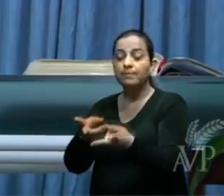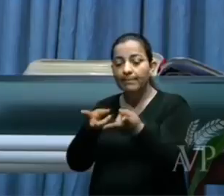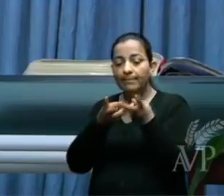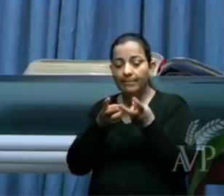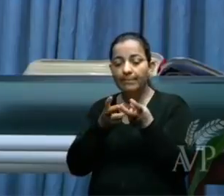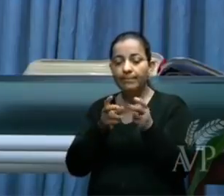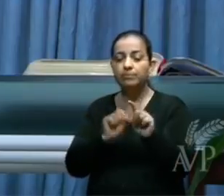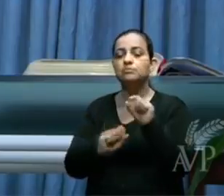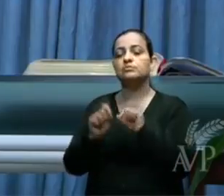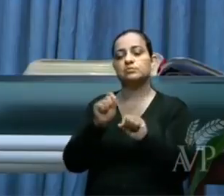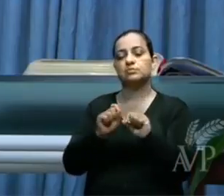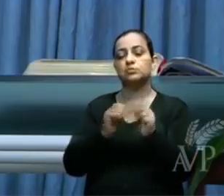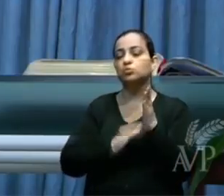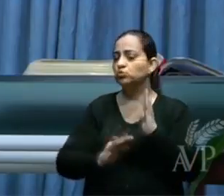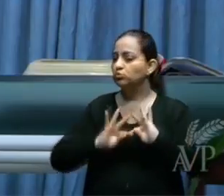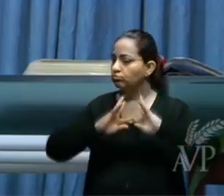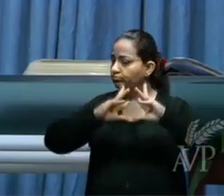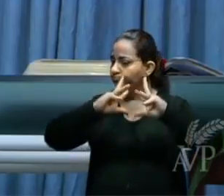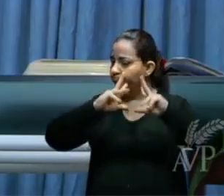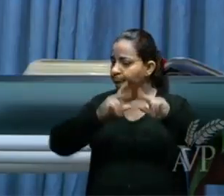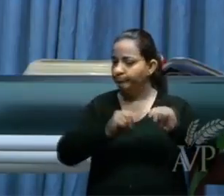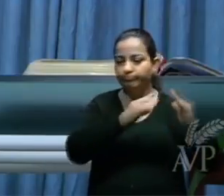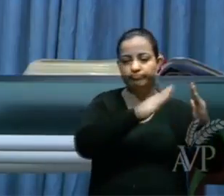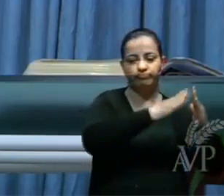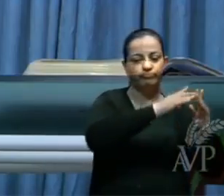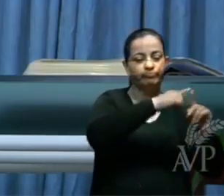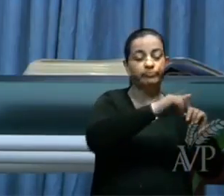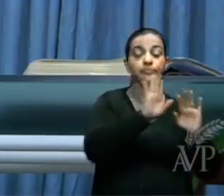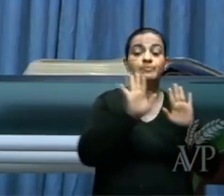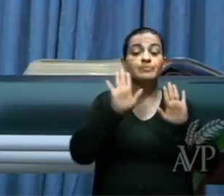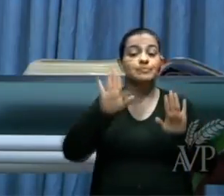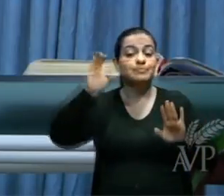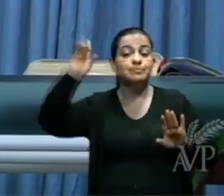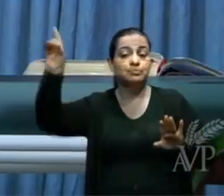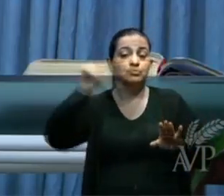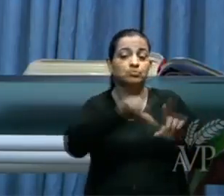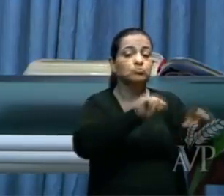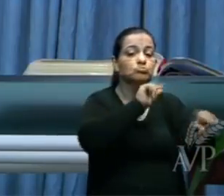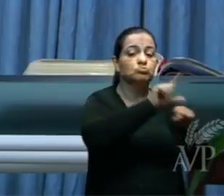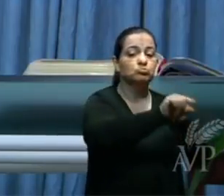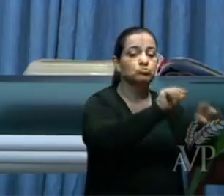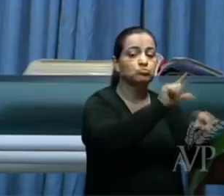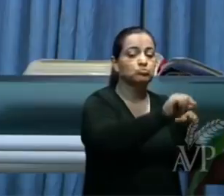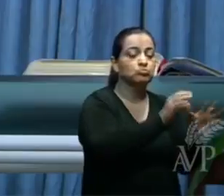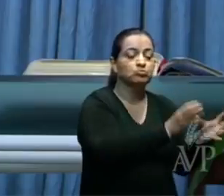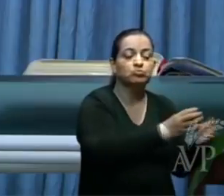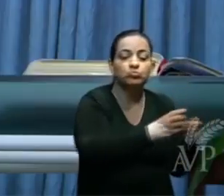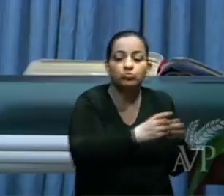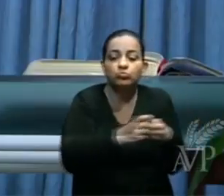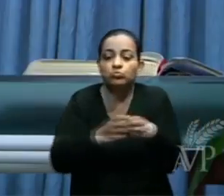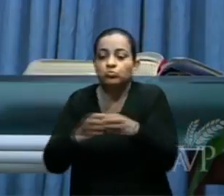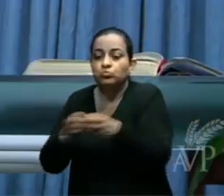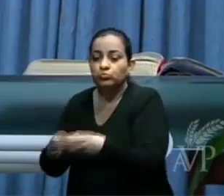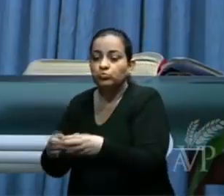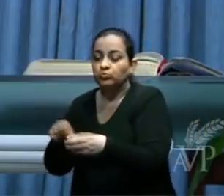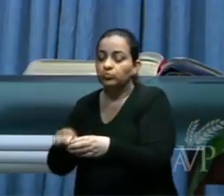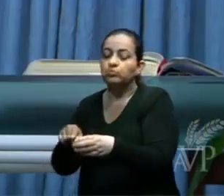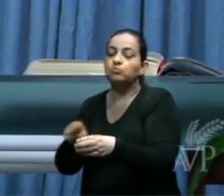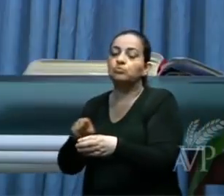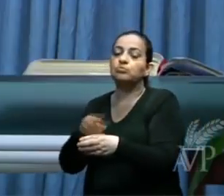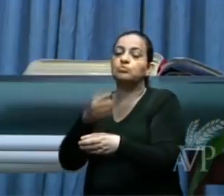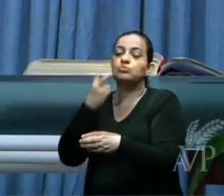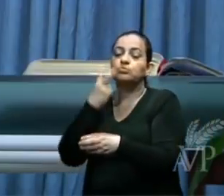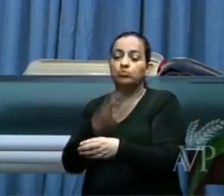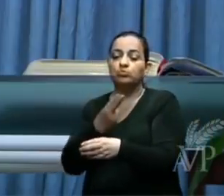a coisa toda é uma igreja mais deus tira um povo para fora dessa igreja como